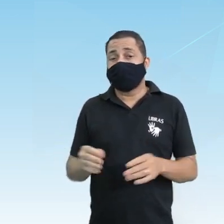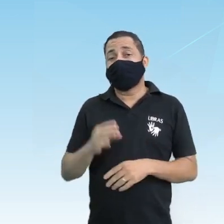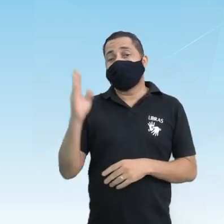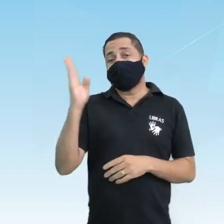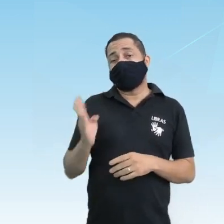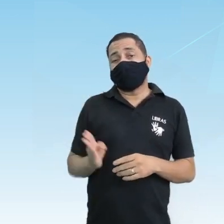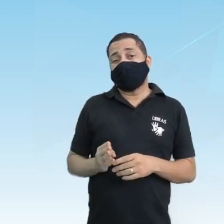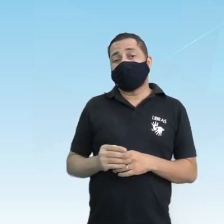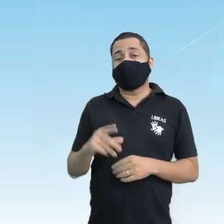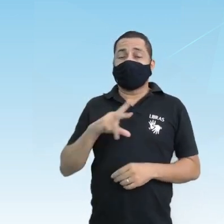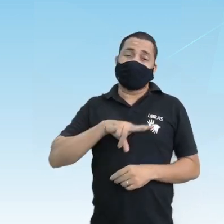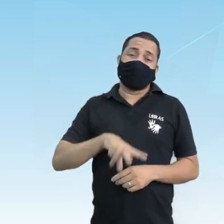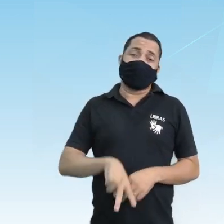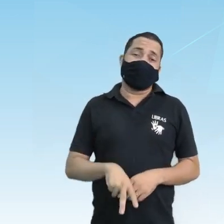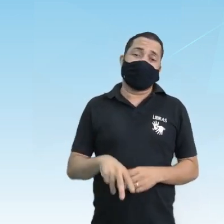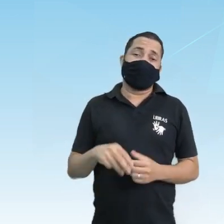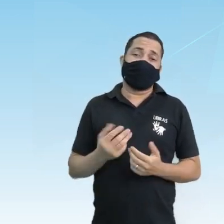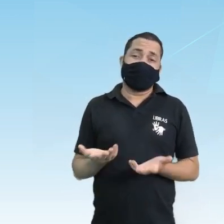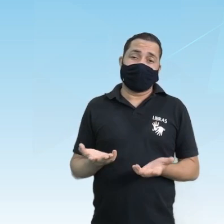é um português.